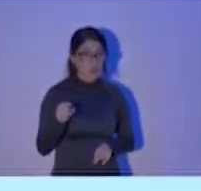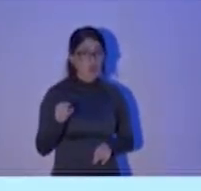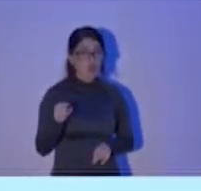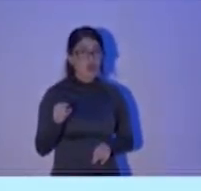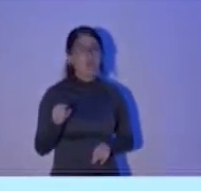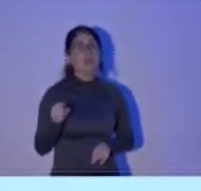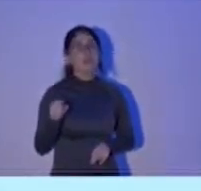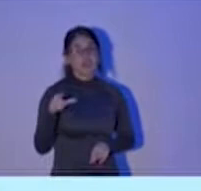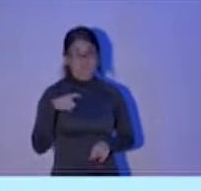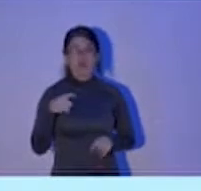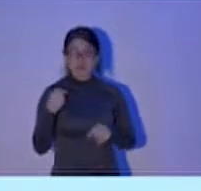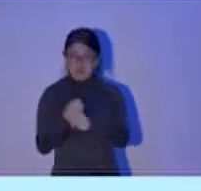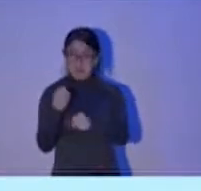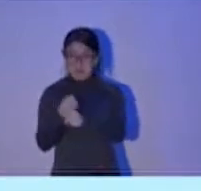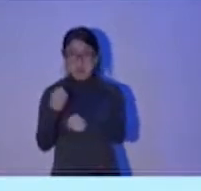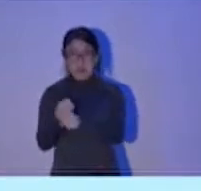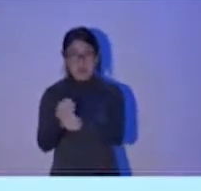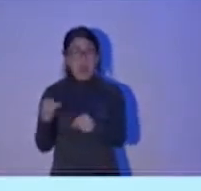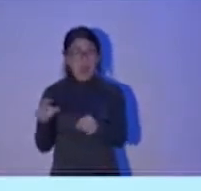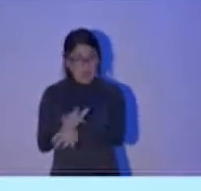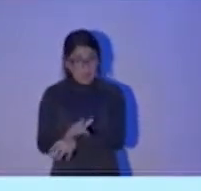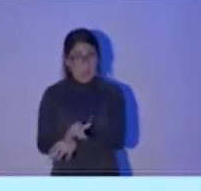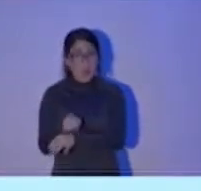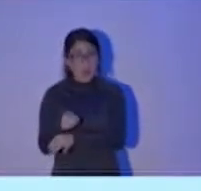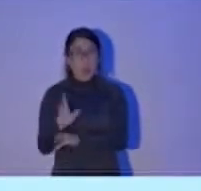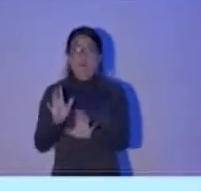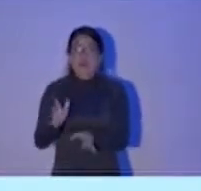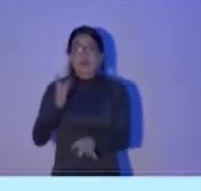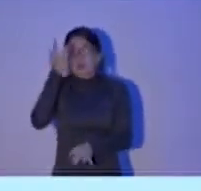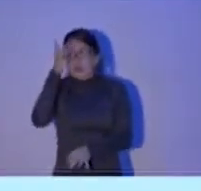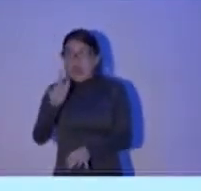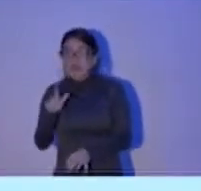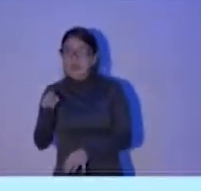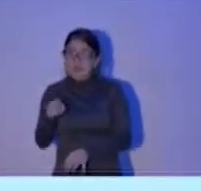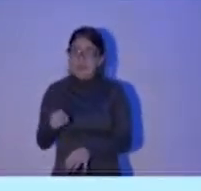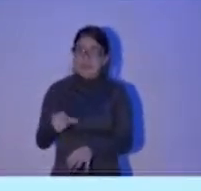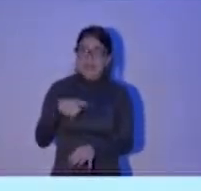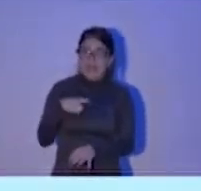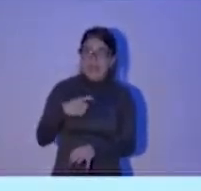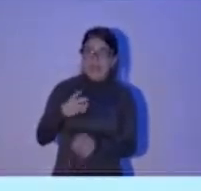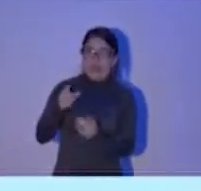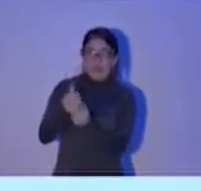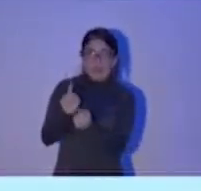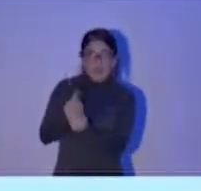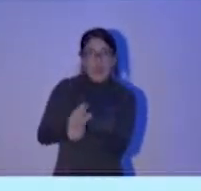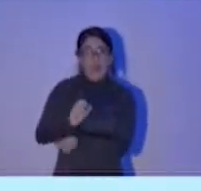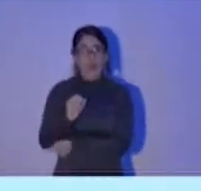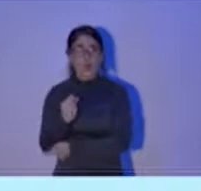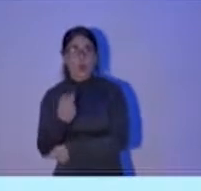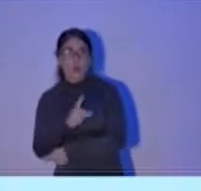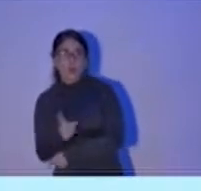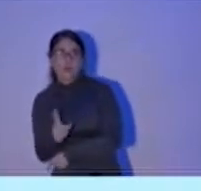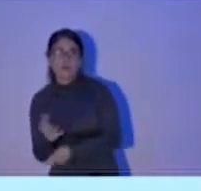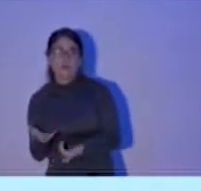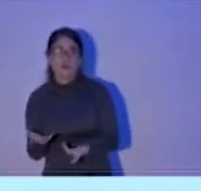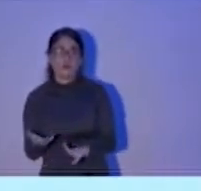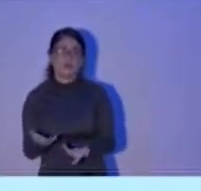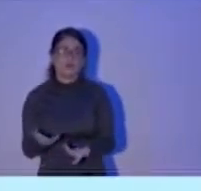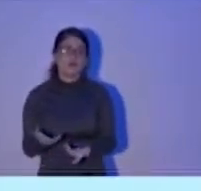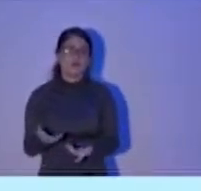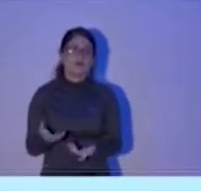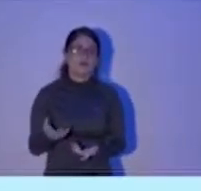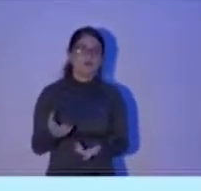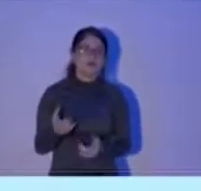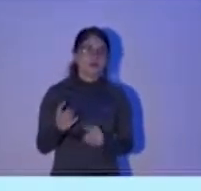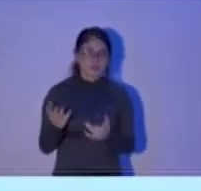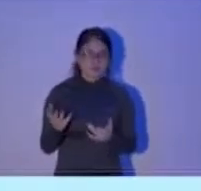estão funcionando ou não. Isso é um absurdo num país como o nosso, em que nós temos um programa de tal magnitude, em